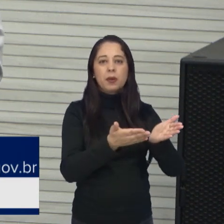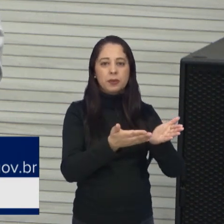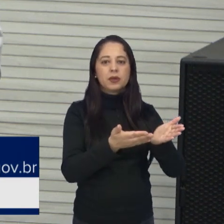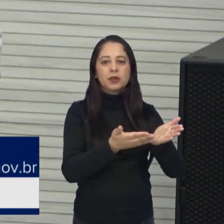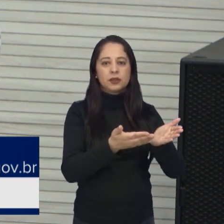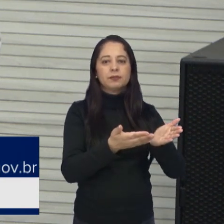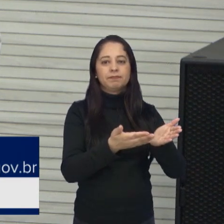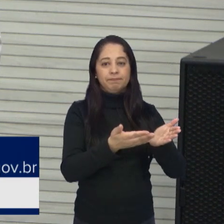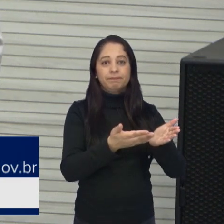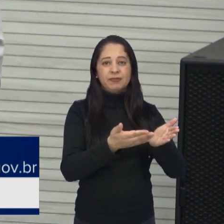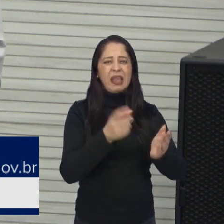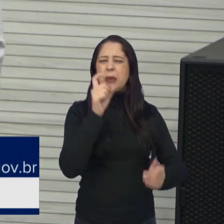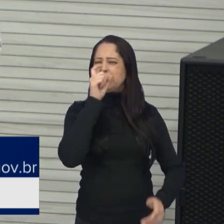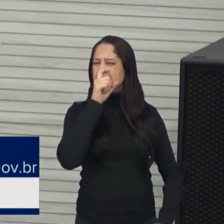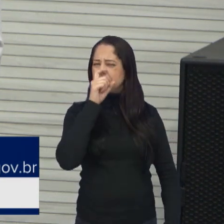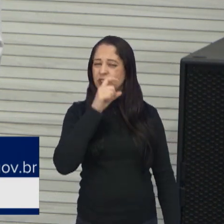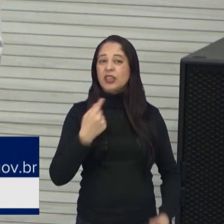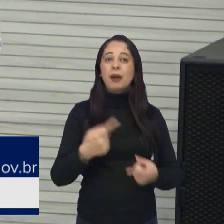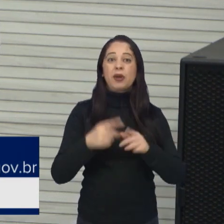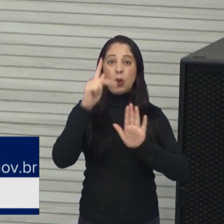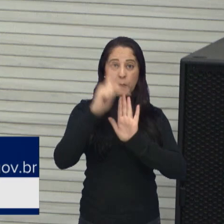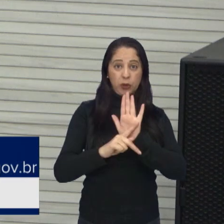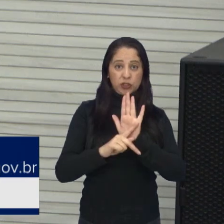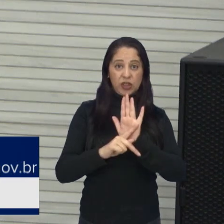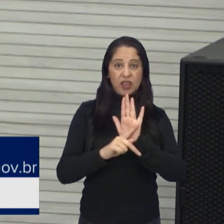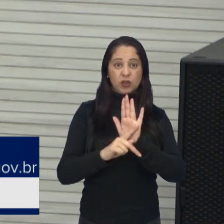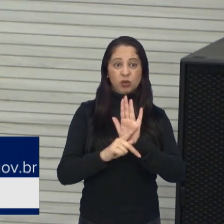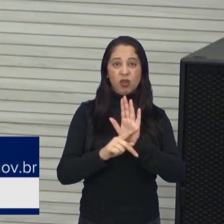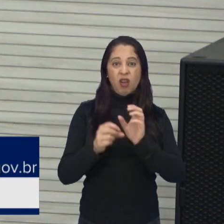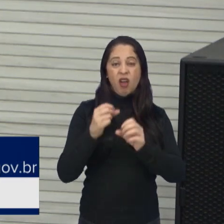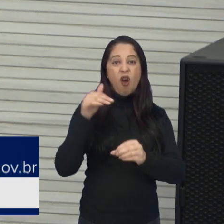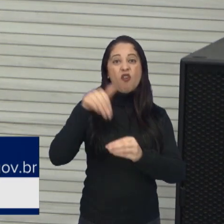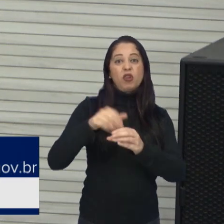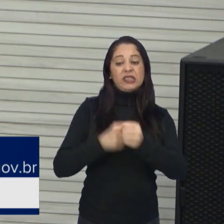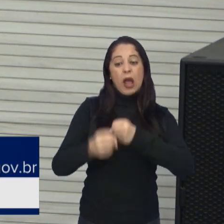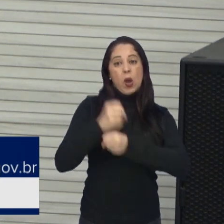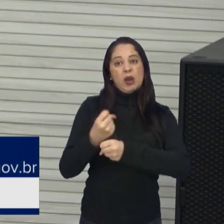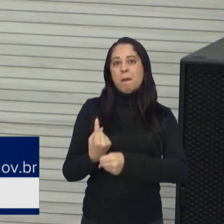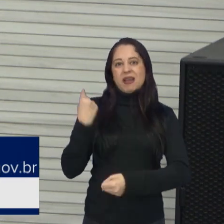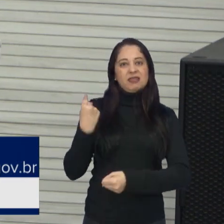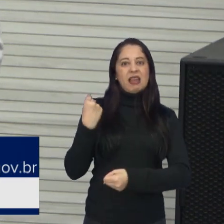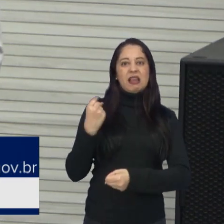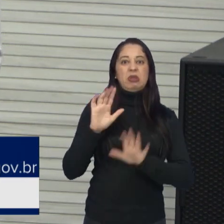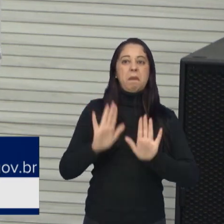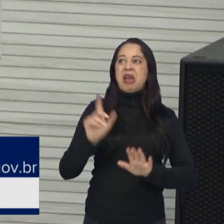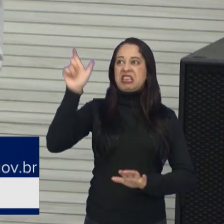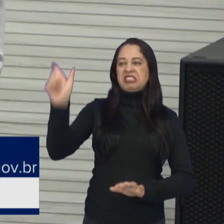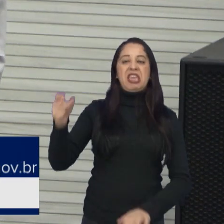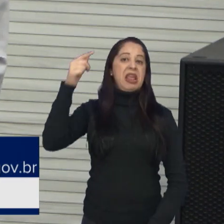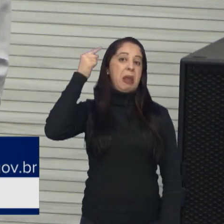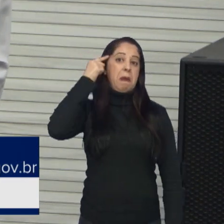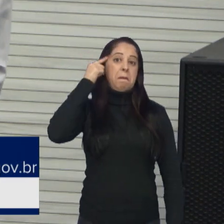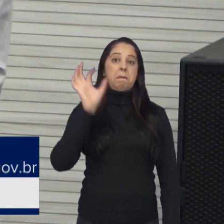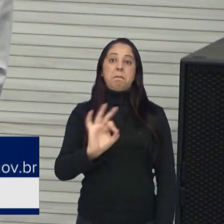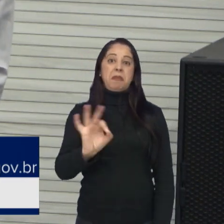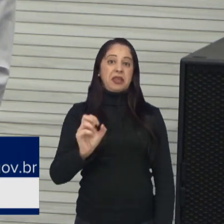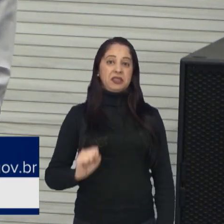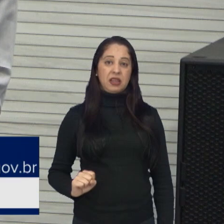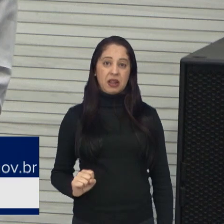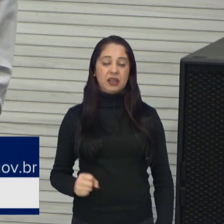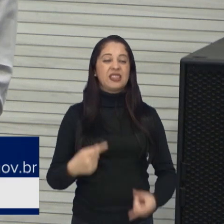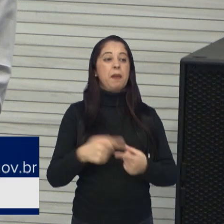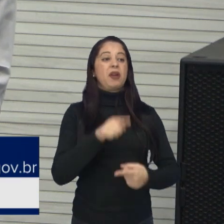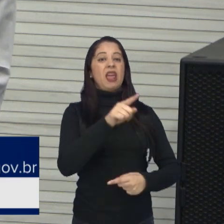já poderia ter sido votado ano passado, ano retrasado. Ele não pensa nas pessoas. Se ele pensasse, não teria tanta gente na rua, na